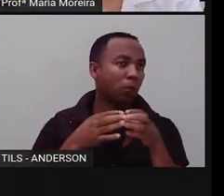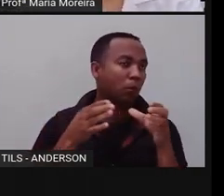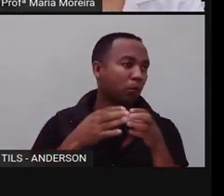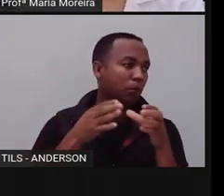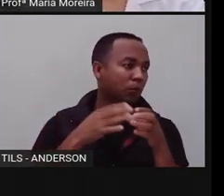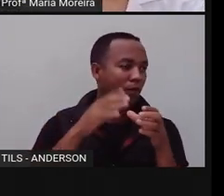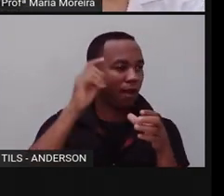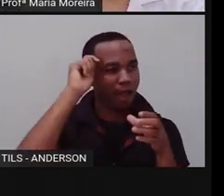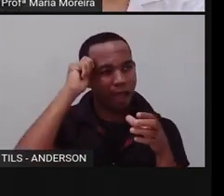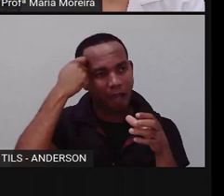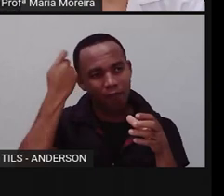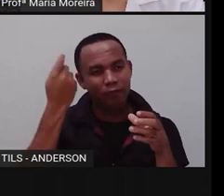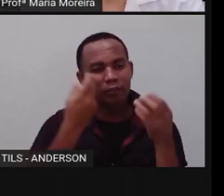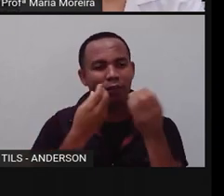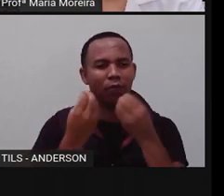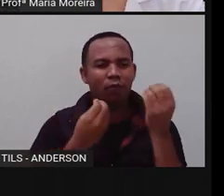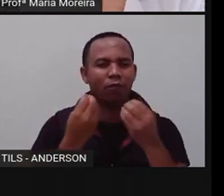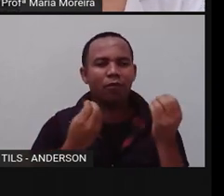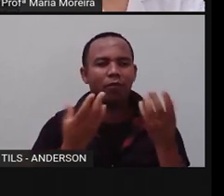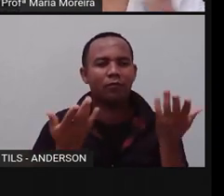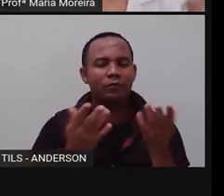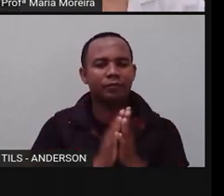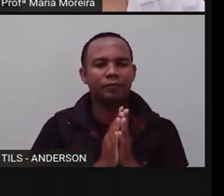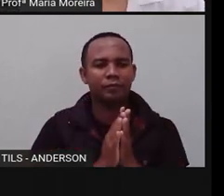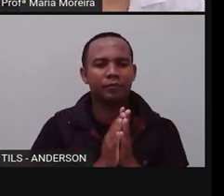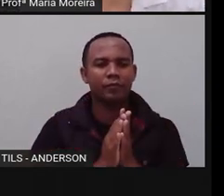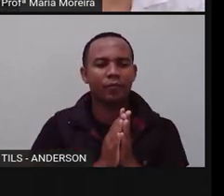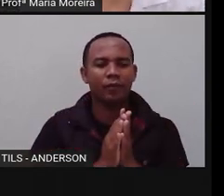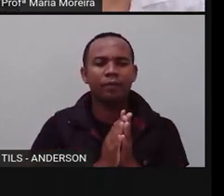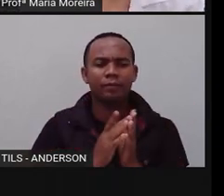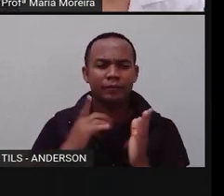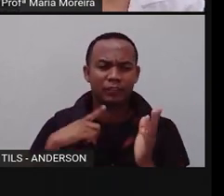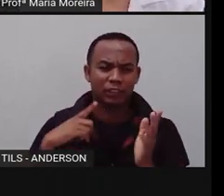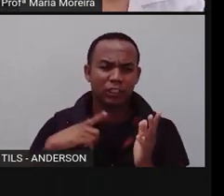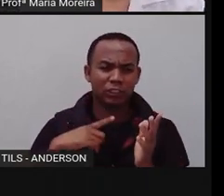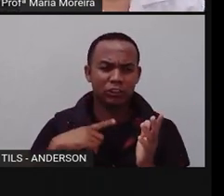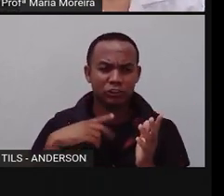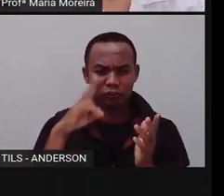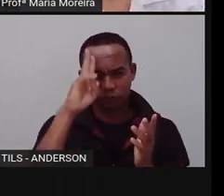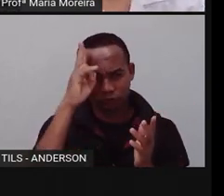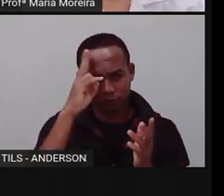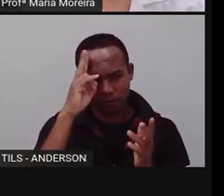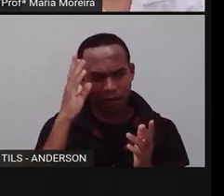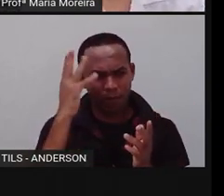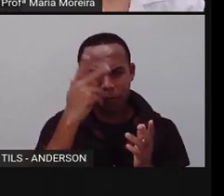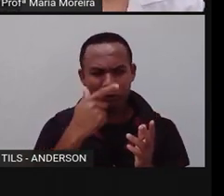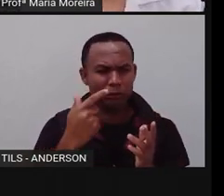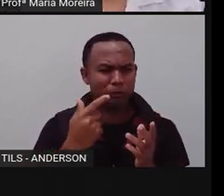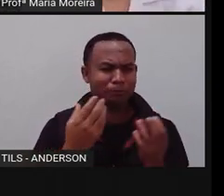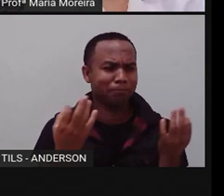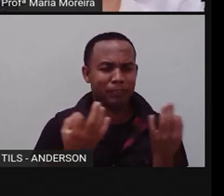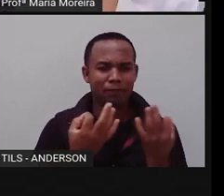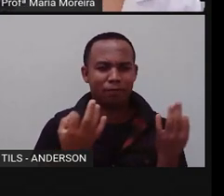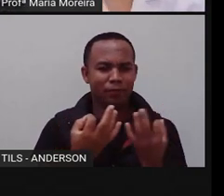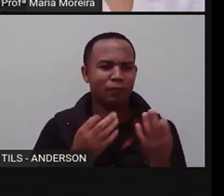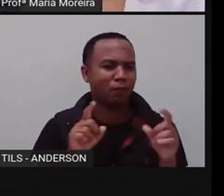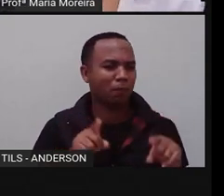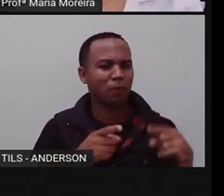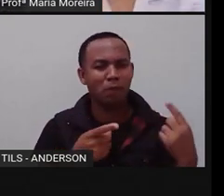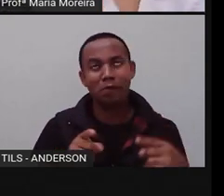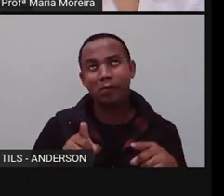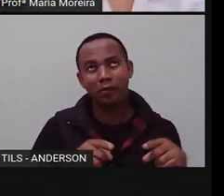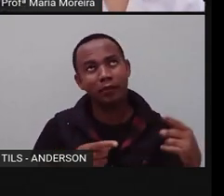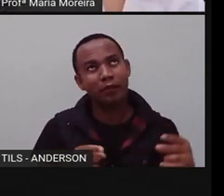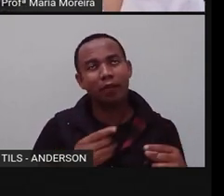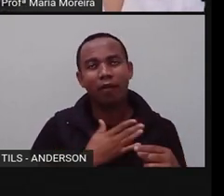para vocês descobrirem, na verdade, histórias lindíssimas, tanto quanto essa daí. Tão fofinha, com várias musiquinhas, a gente aqui, ó,